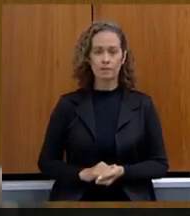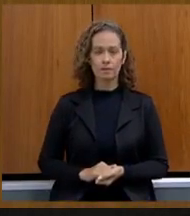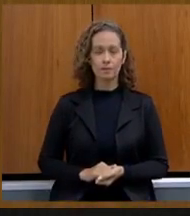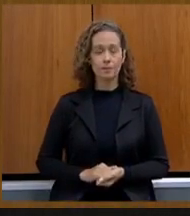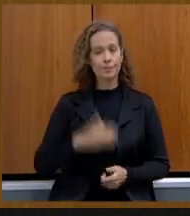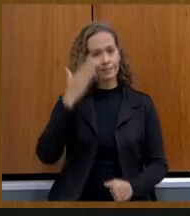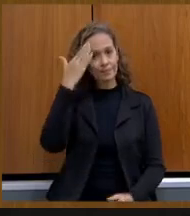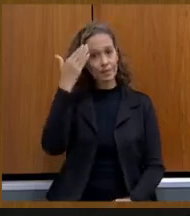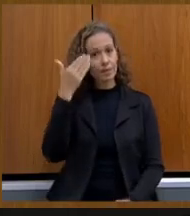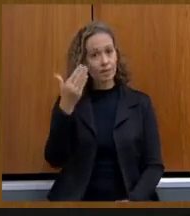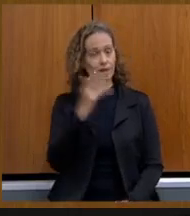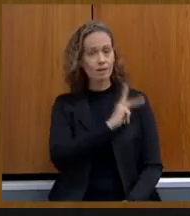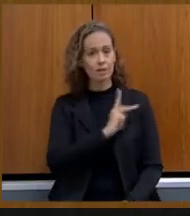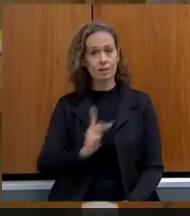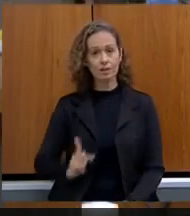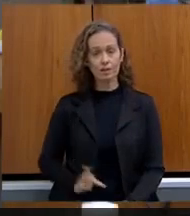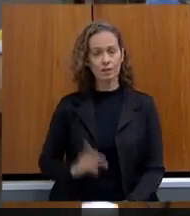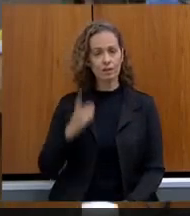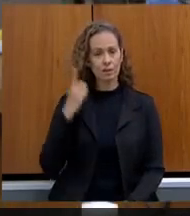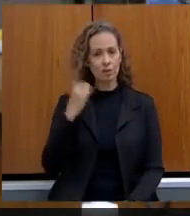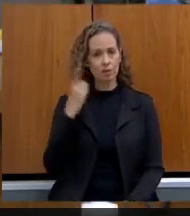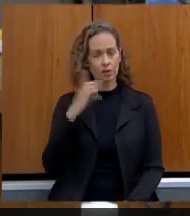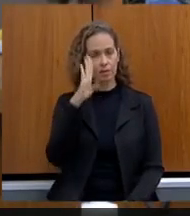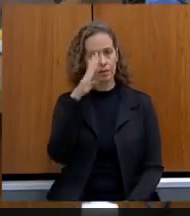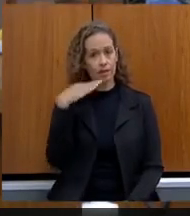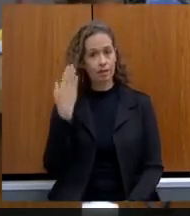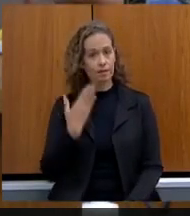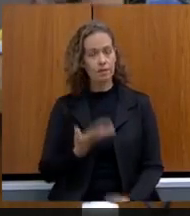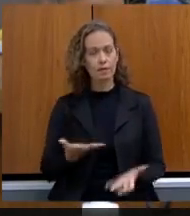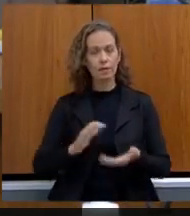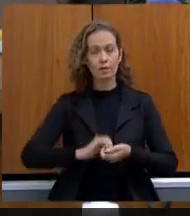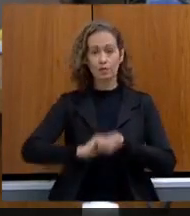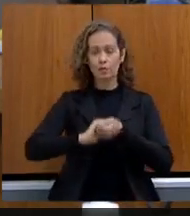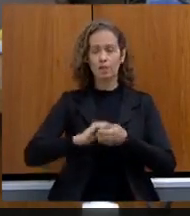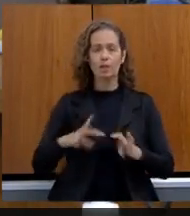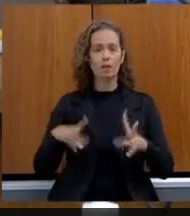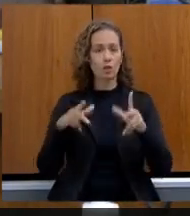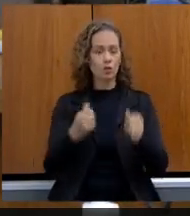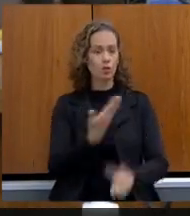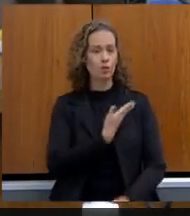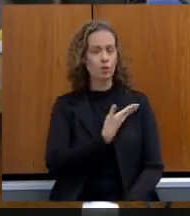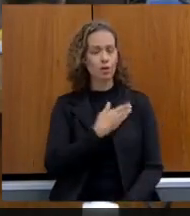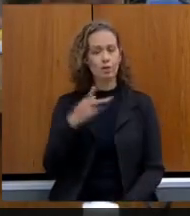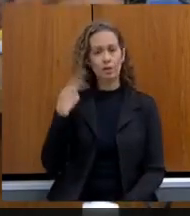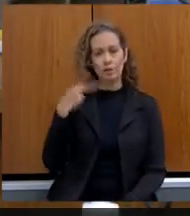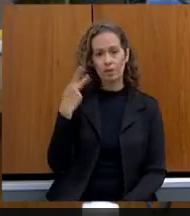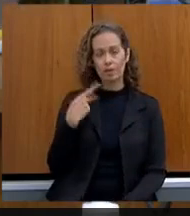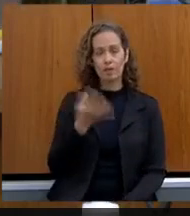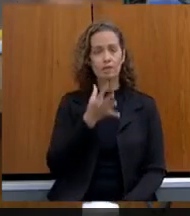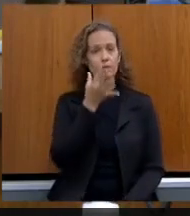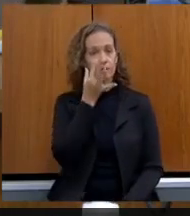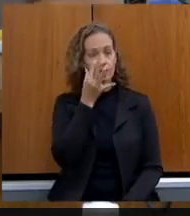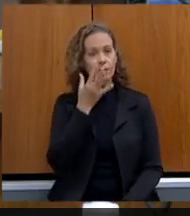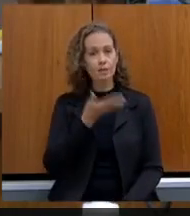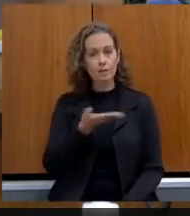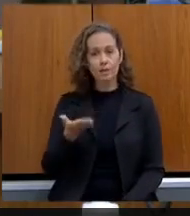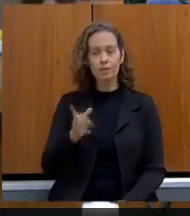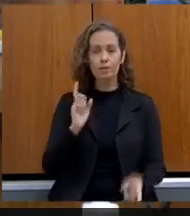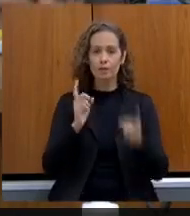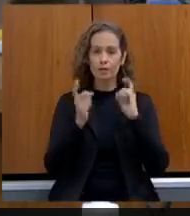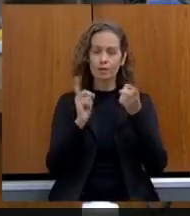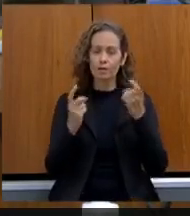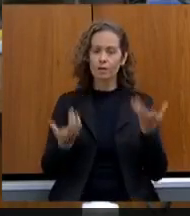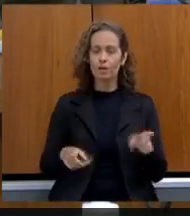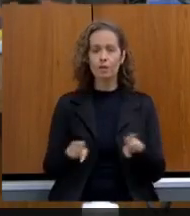bom obrigada Presidente Deputado Beatriz Cerqueira quero cumprimentar que a todos os colegas parlamentares presentes nesta reunião